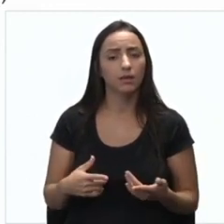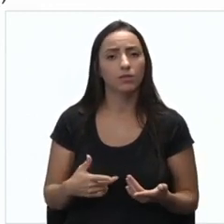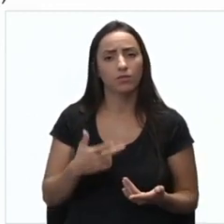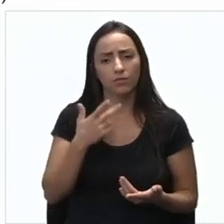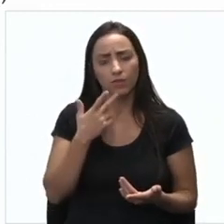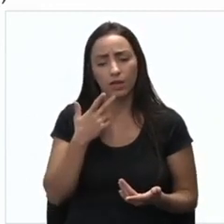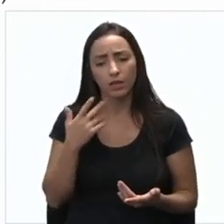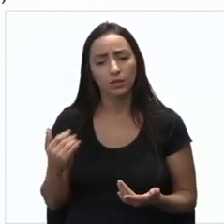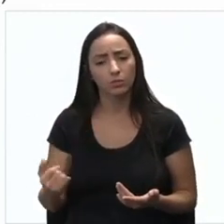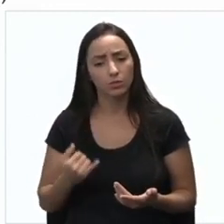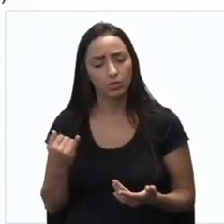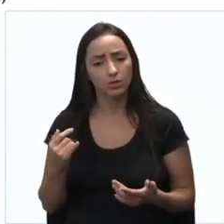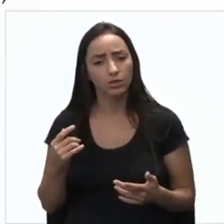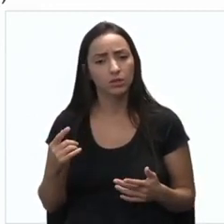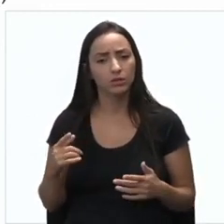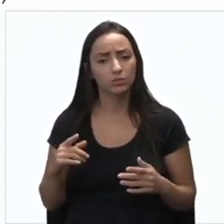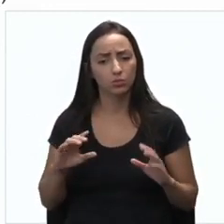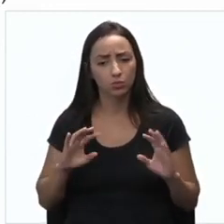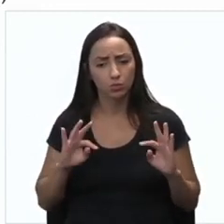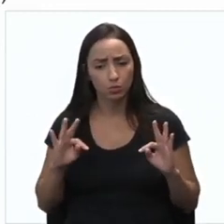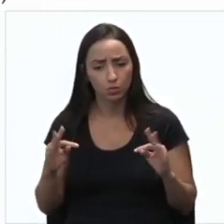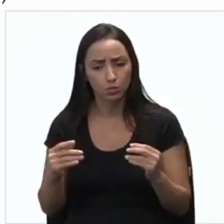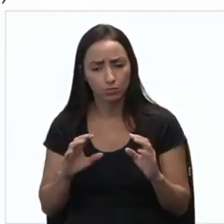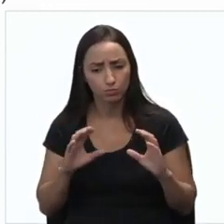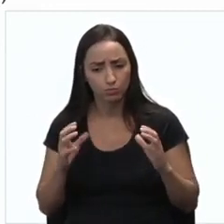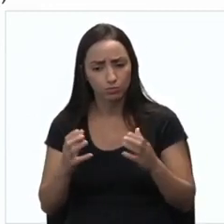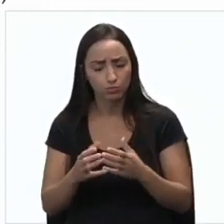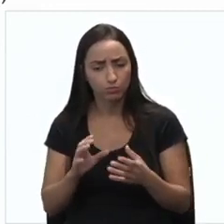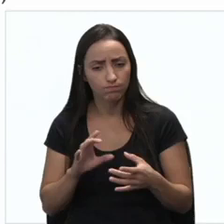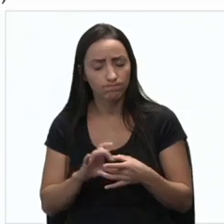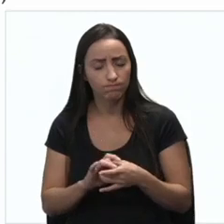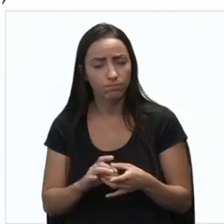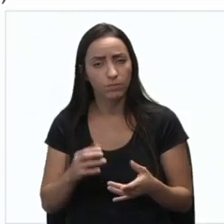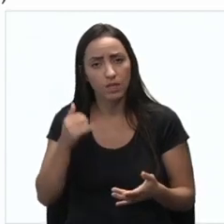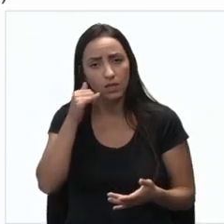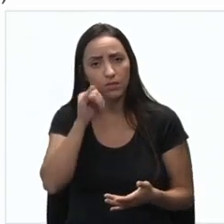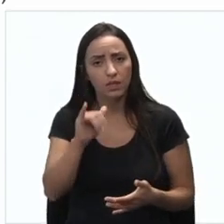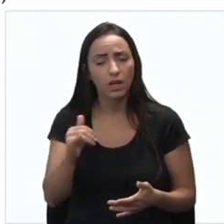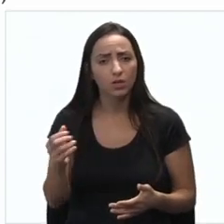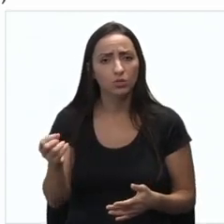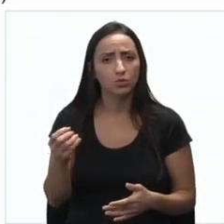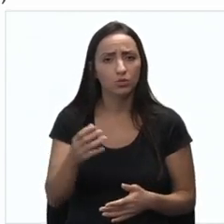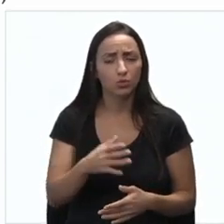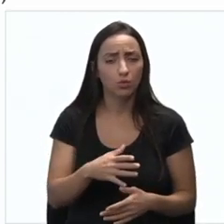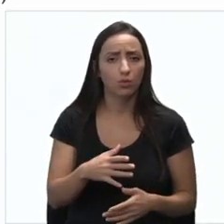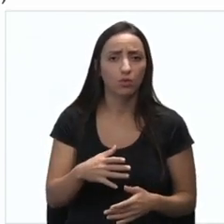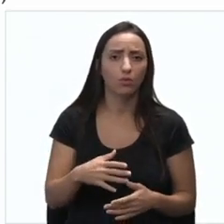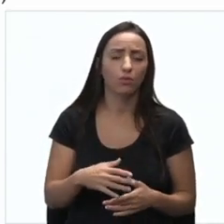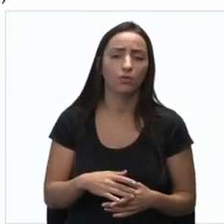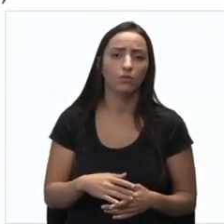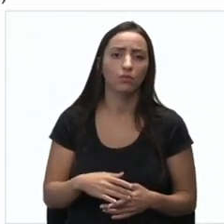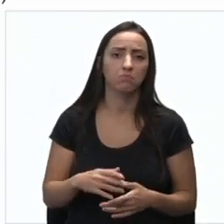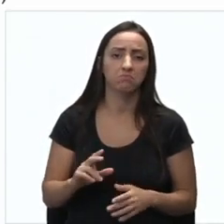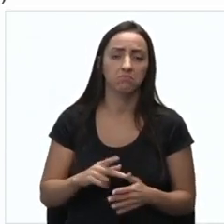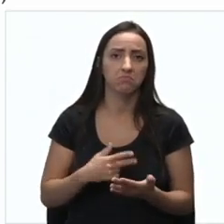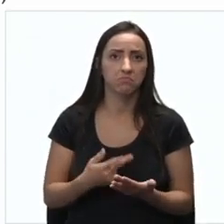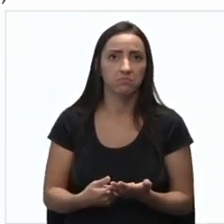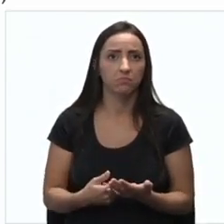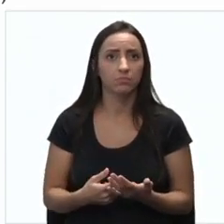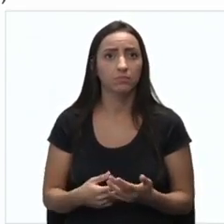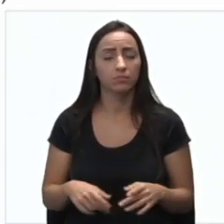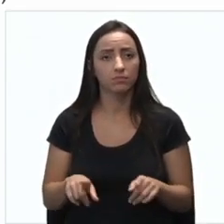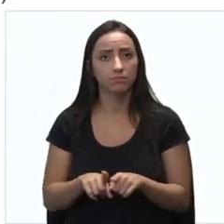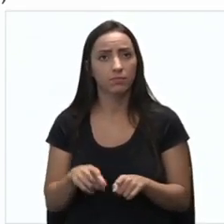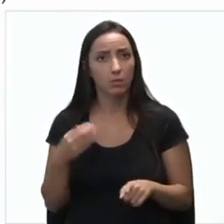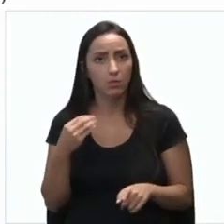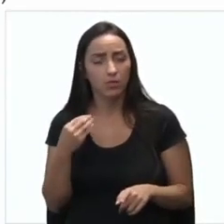estarem unidos para adotar atitudes que evitem novos acidentes, certo? E aproveitar a